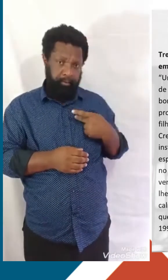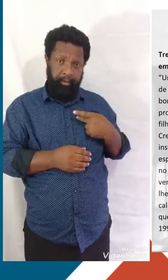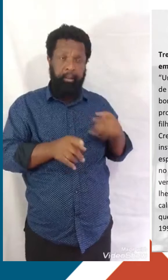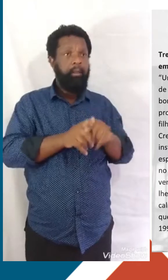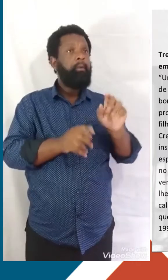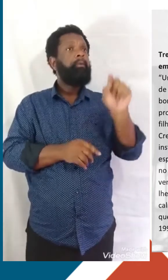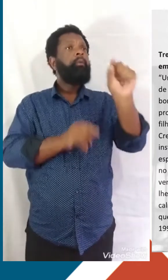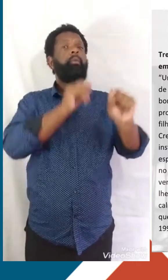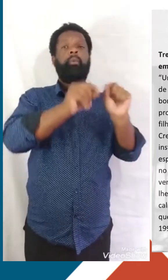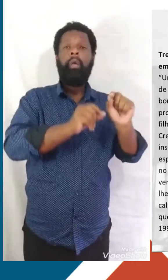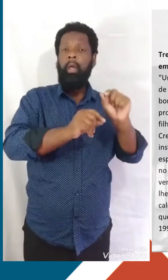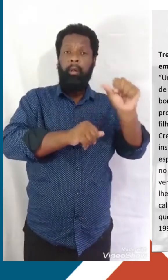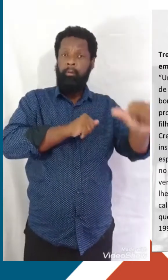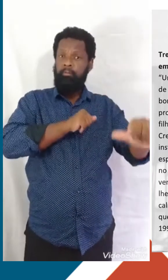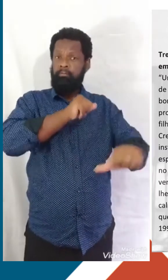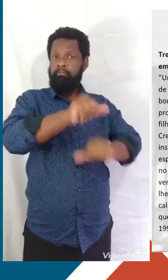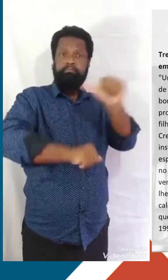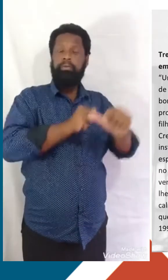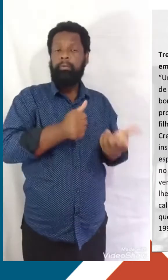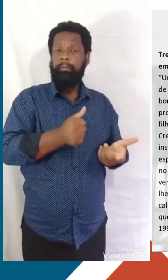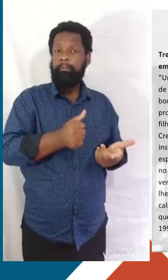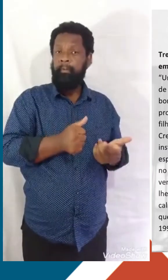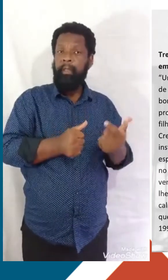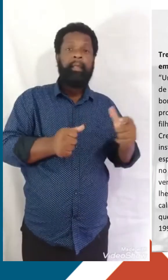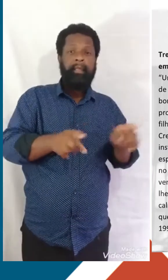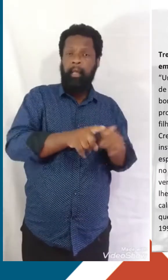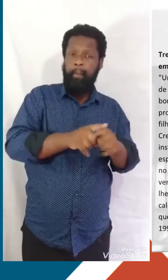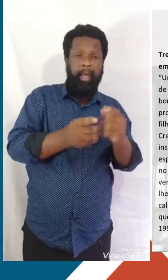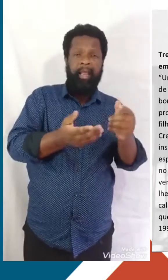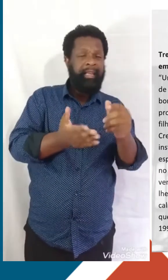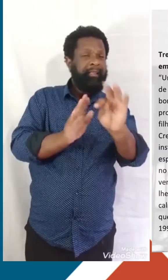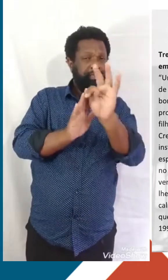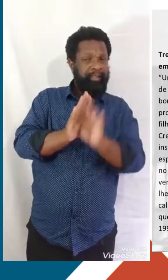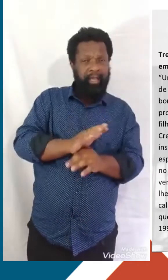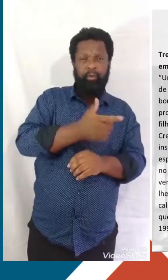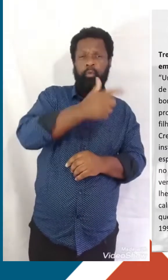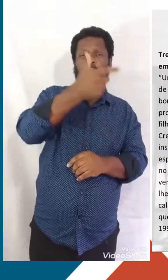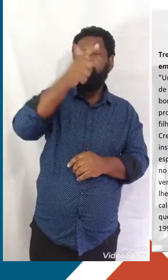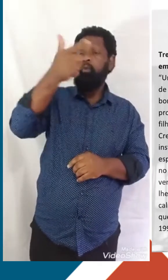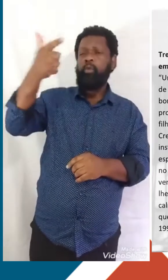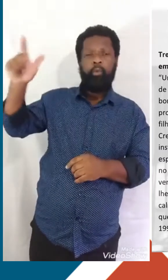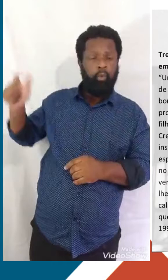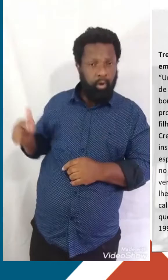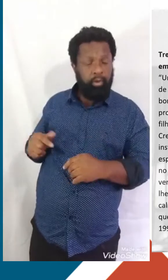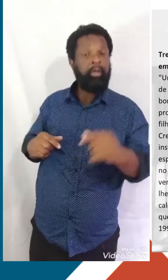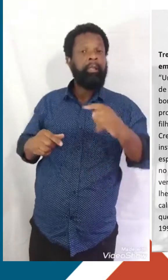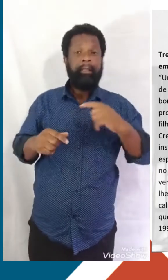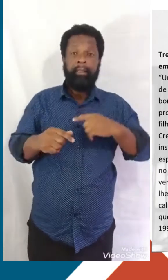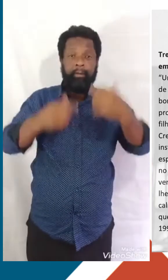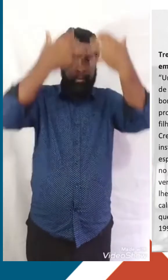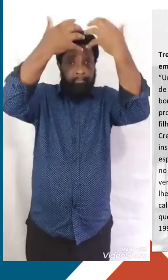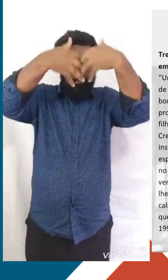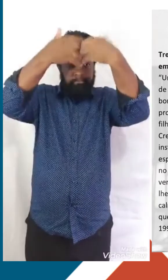do mundo. Não só nesse conto chamado Amor, mas também outros contos da Clarice, a técnica do fluxo